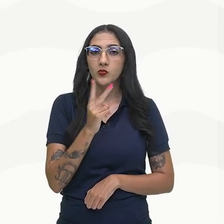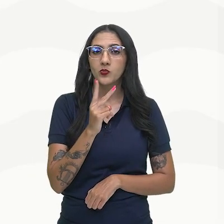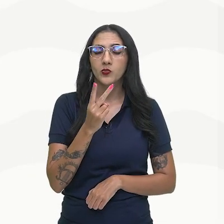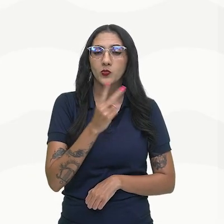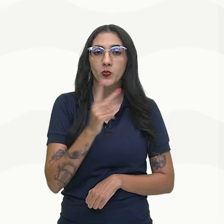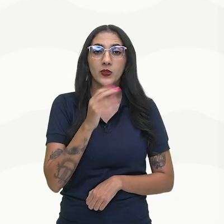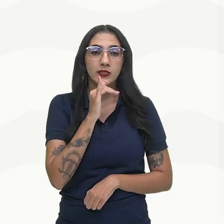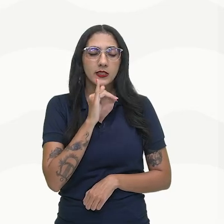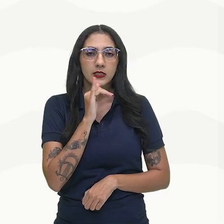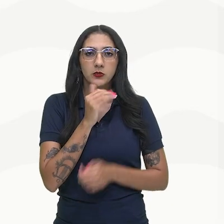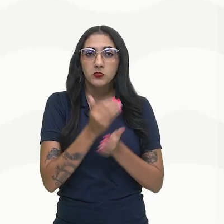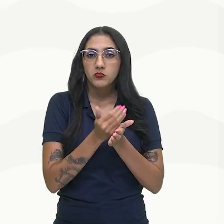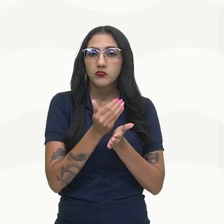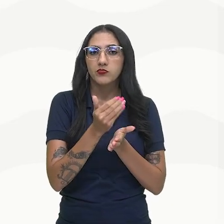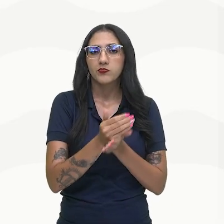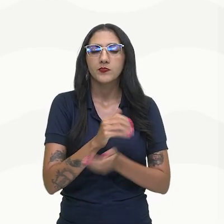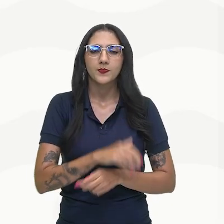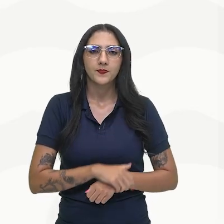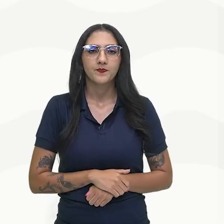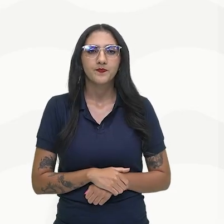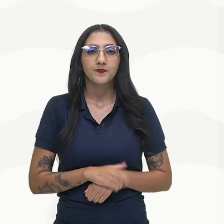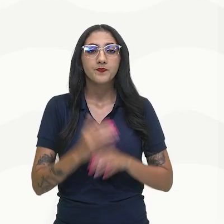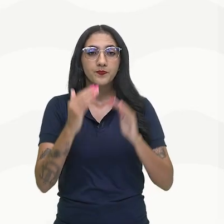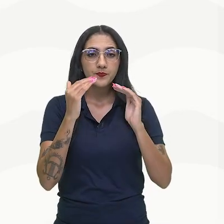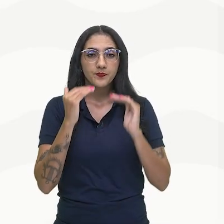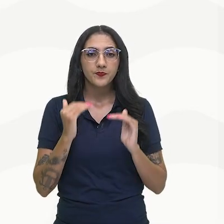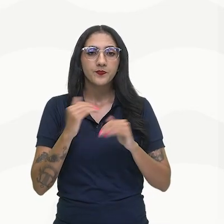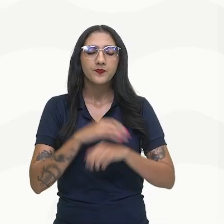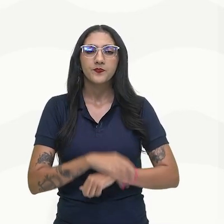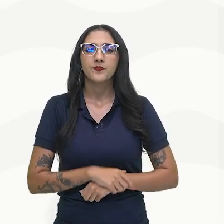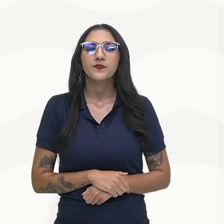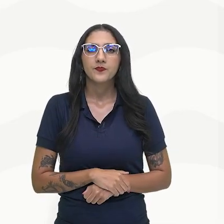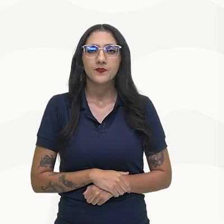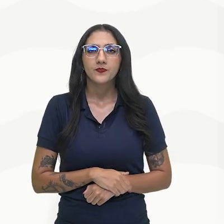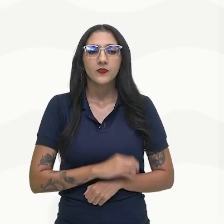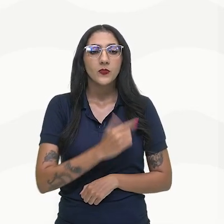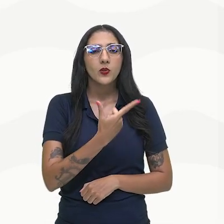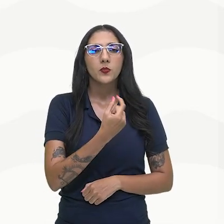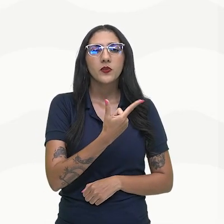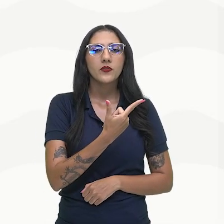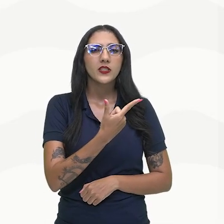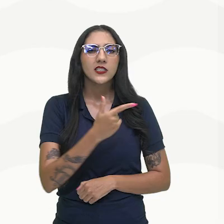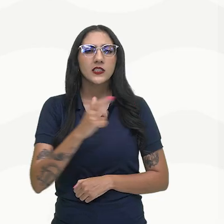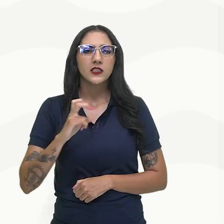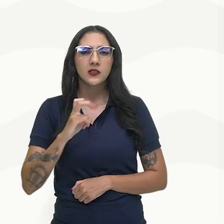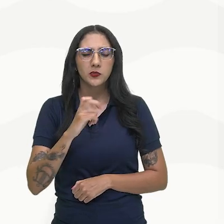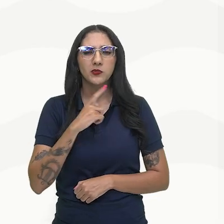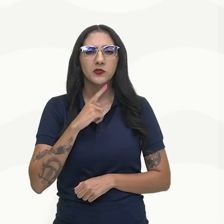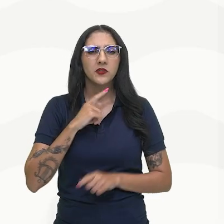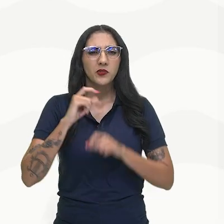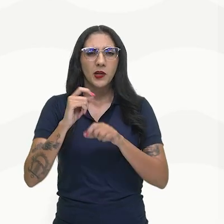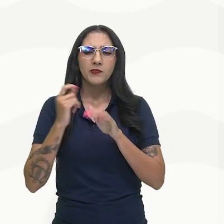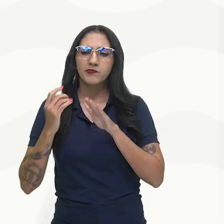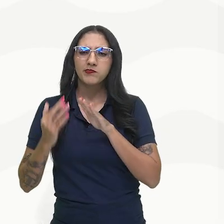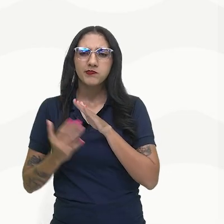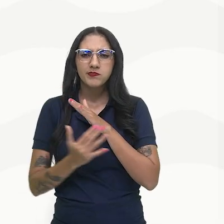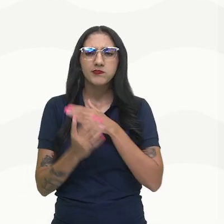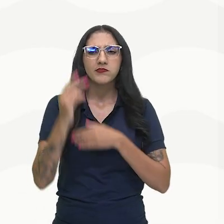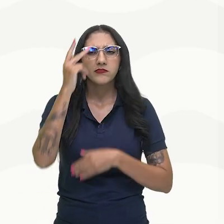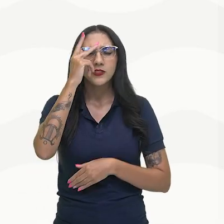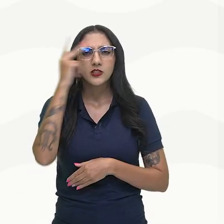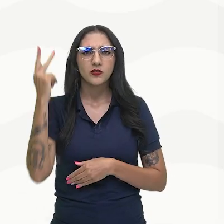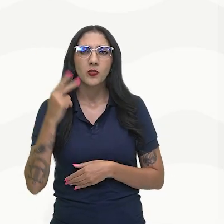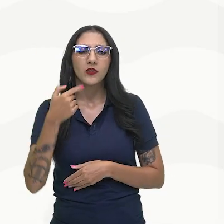situações iniciais. No ano de 2025, devido à migração de jovens para a cidade